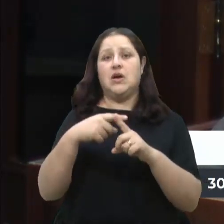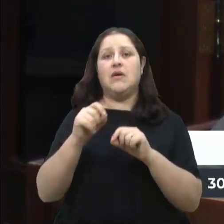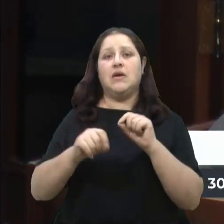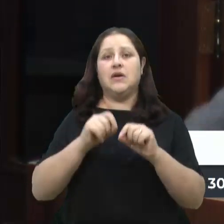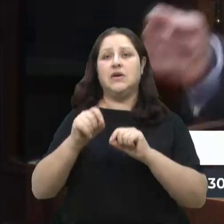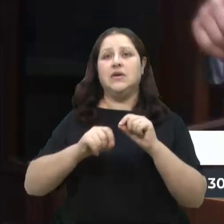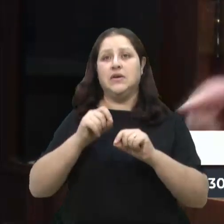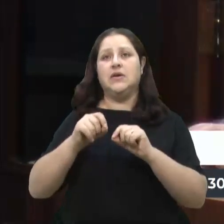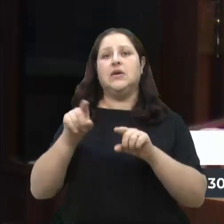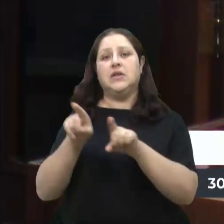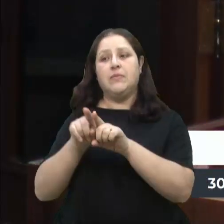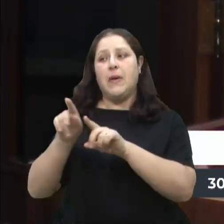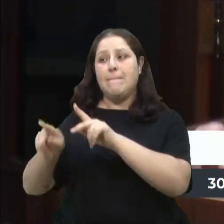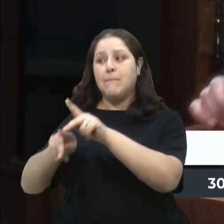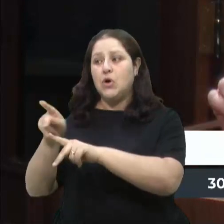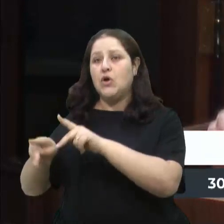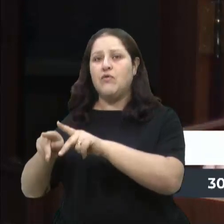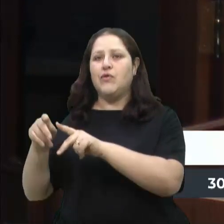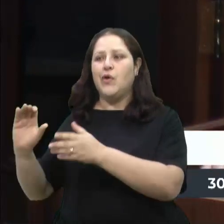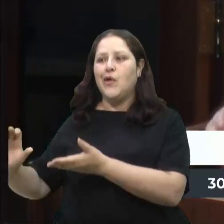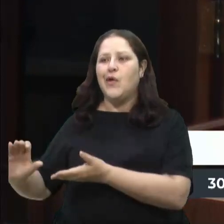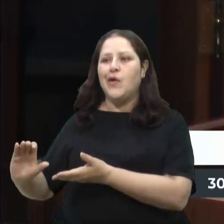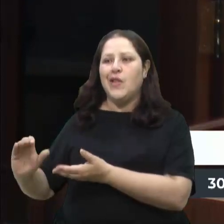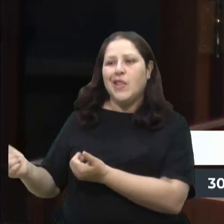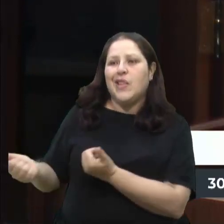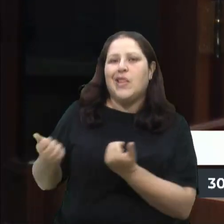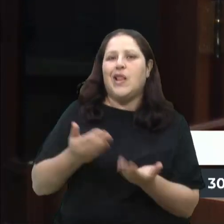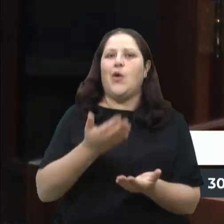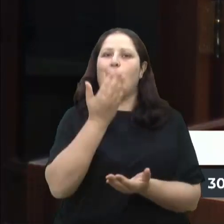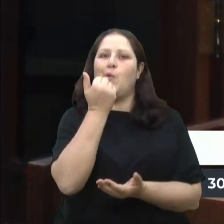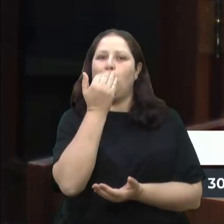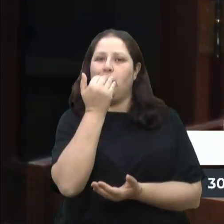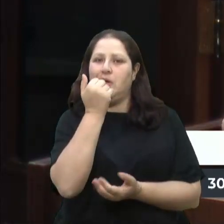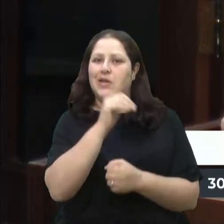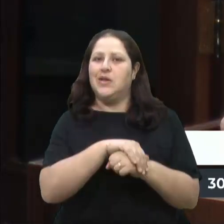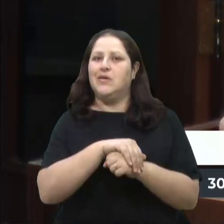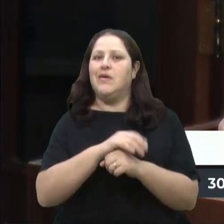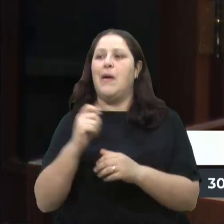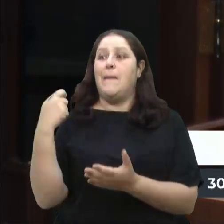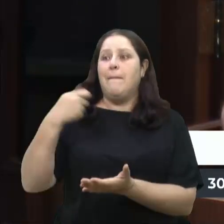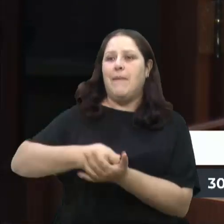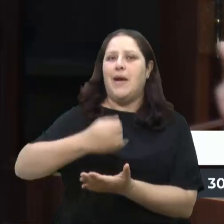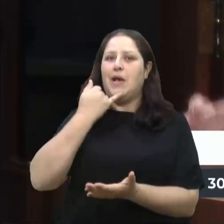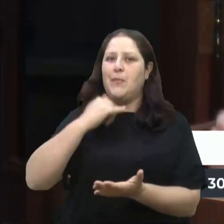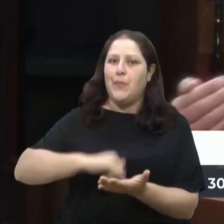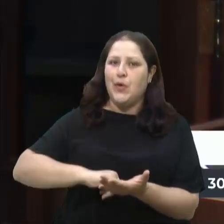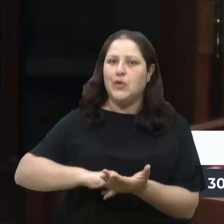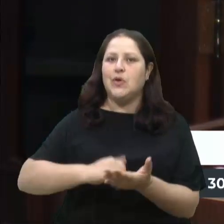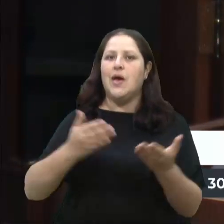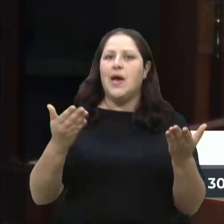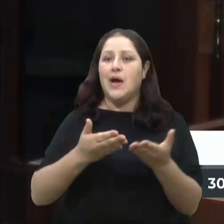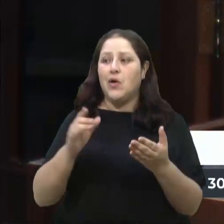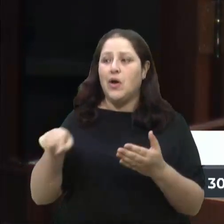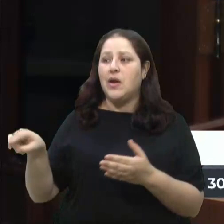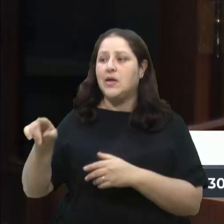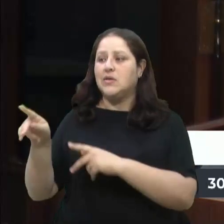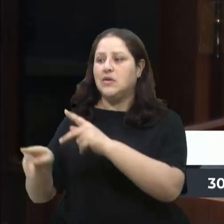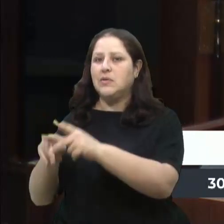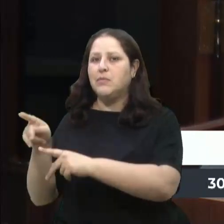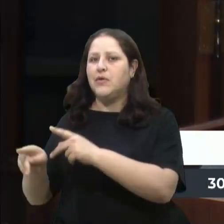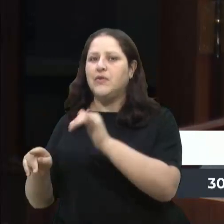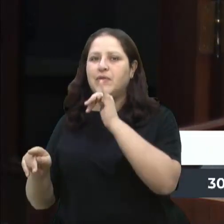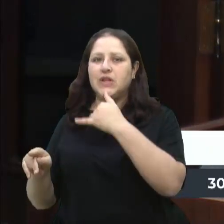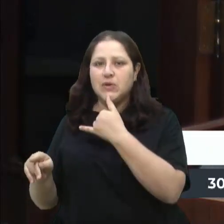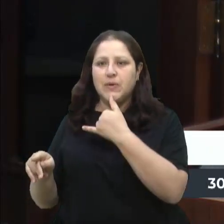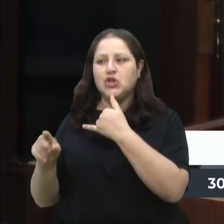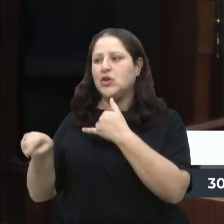povo que agora, infelizmente, né, está sendo retirada as possibilidades de